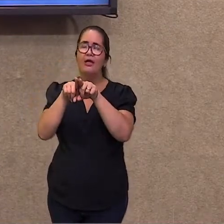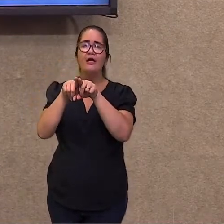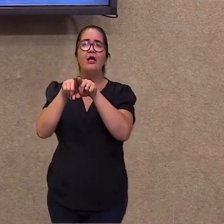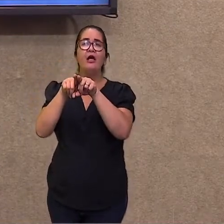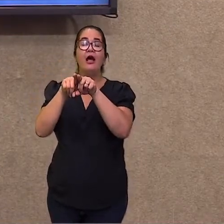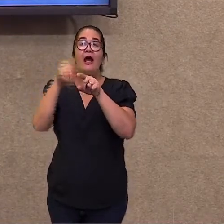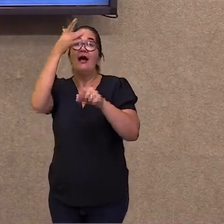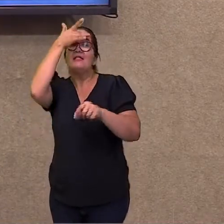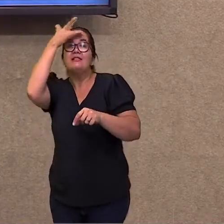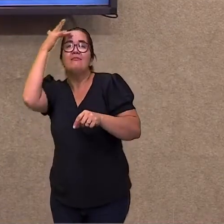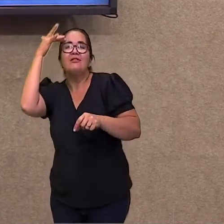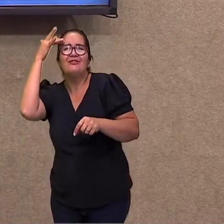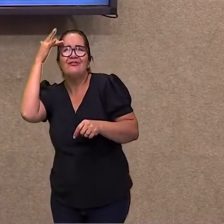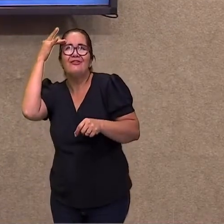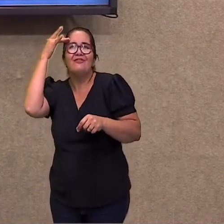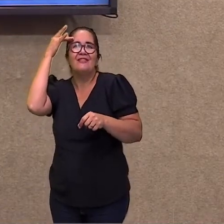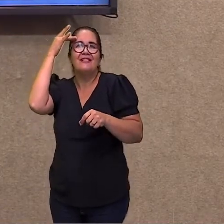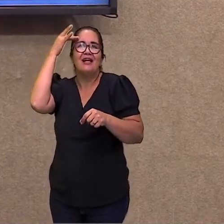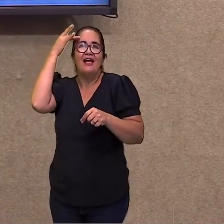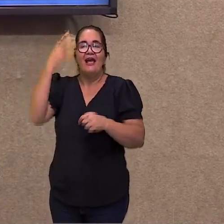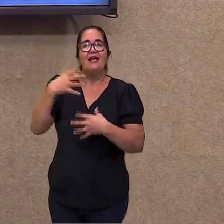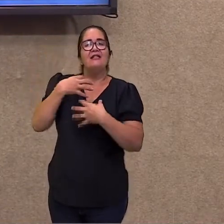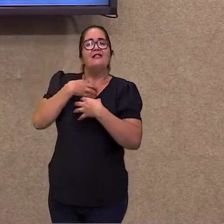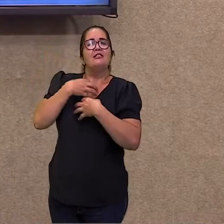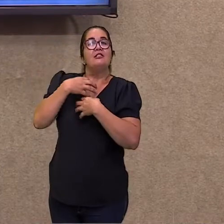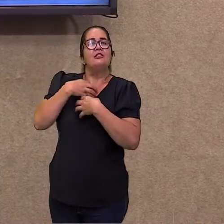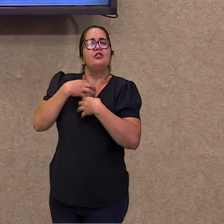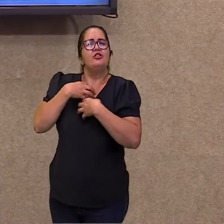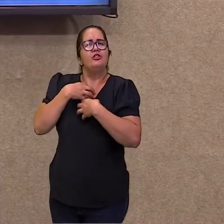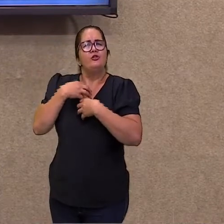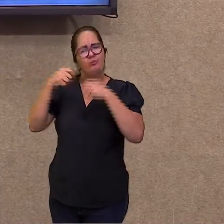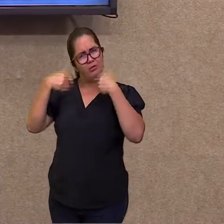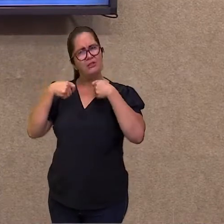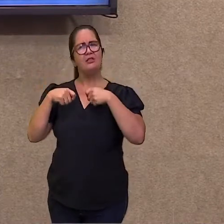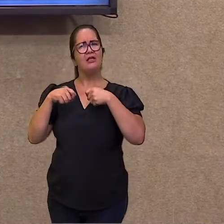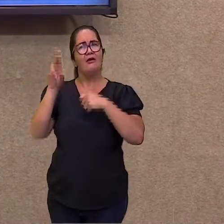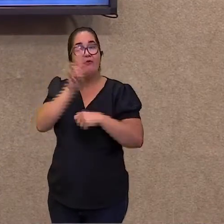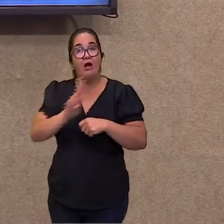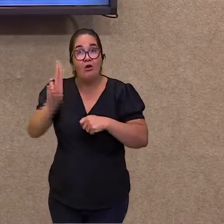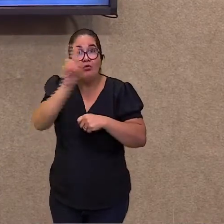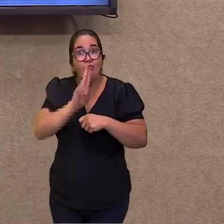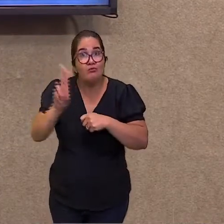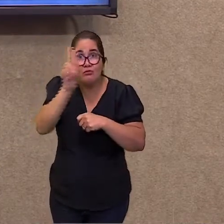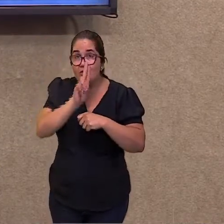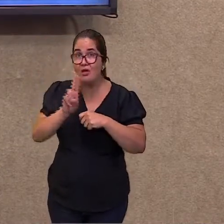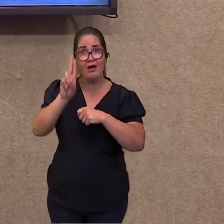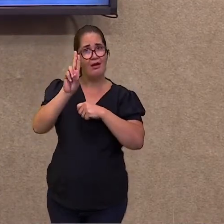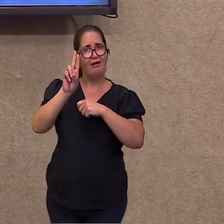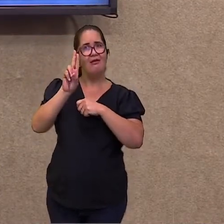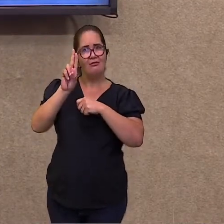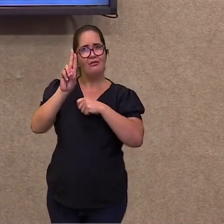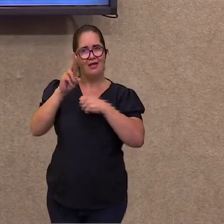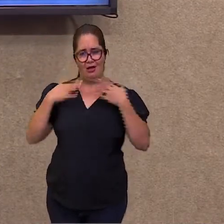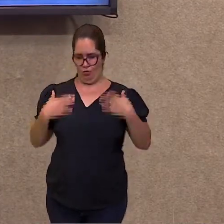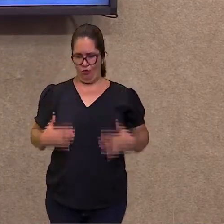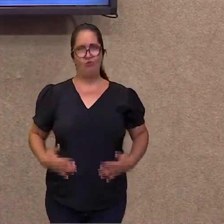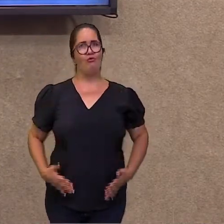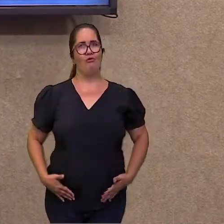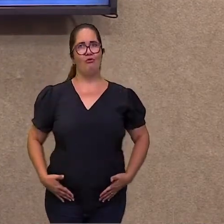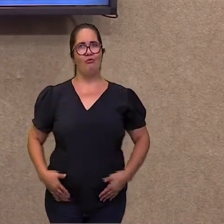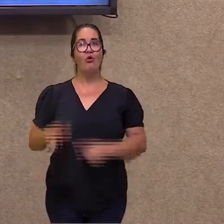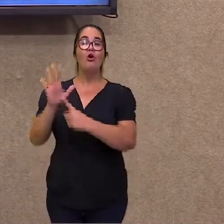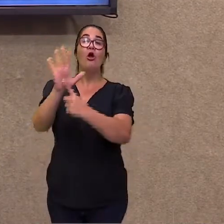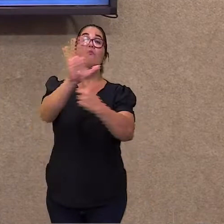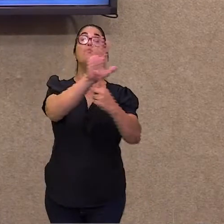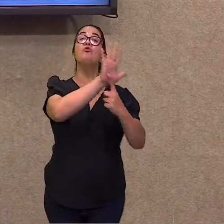dança surgiu junto com a música. Por quê? Eles usavam o corpo para dança e faziam barulhos, música, né, com o próprio corpo, que era o quê?